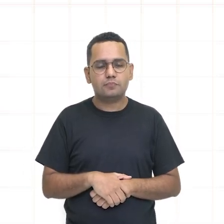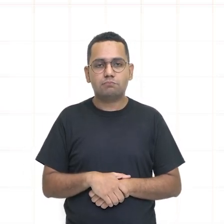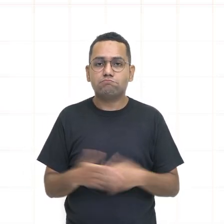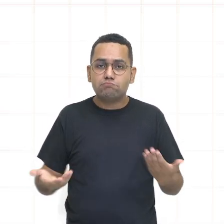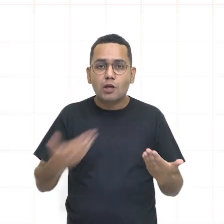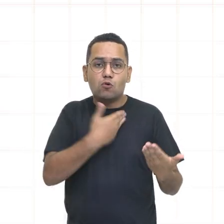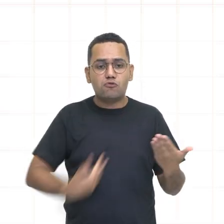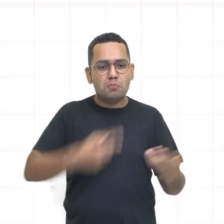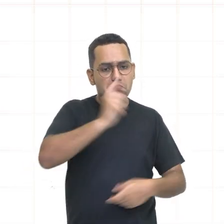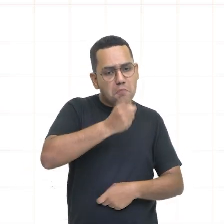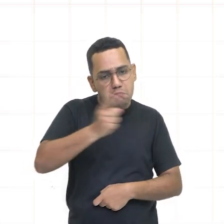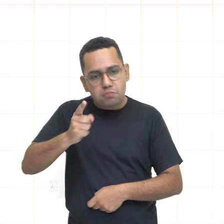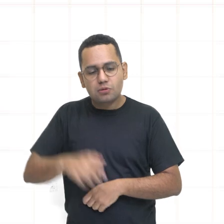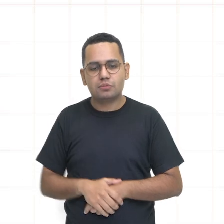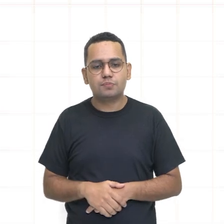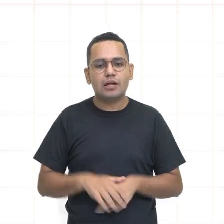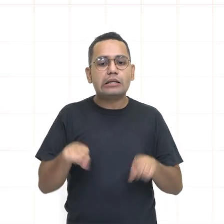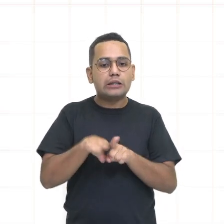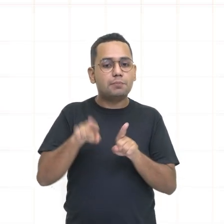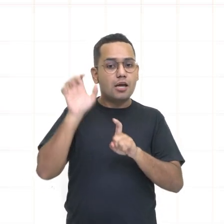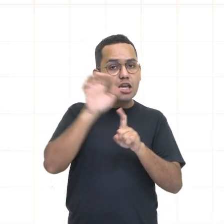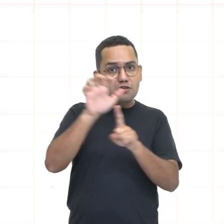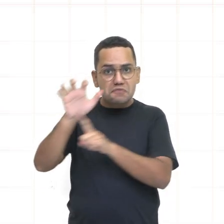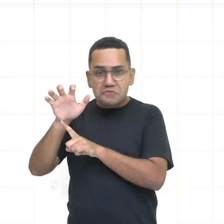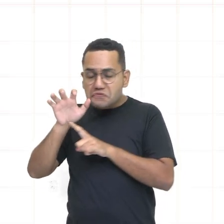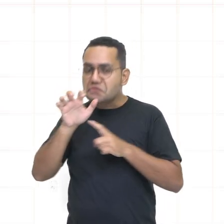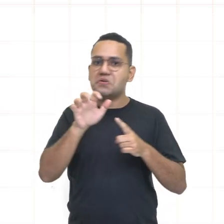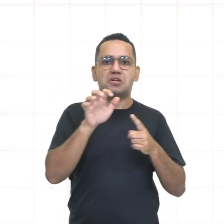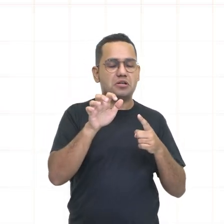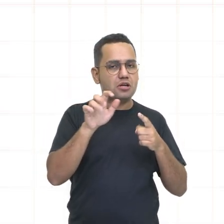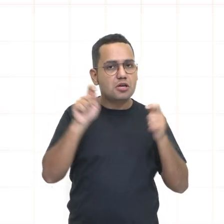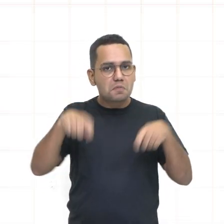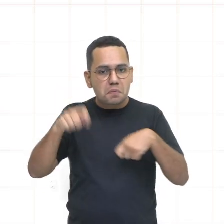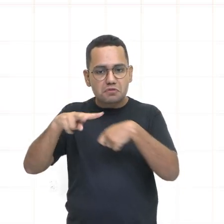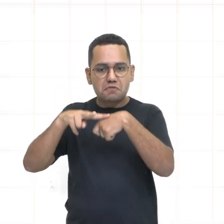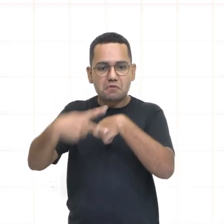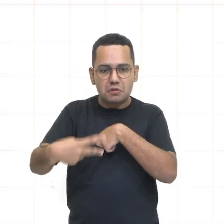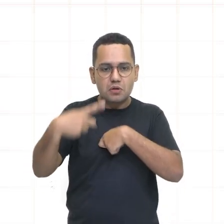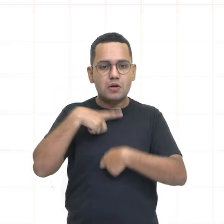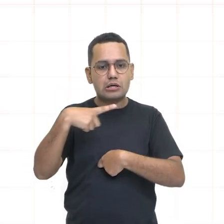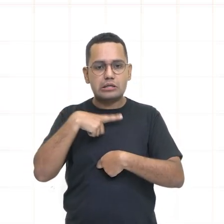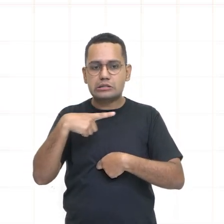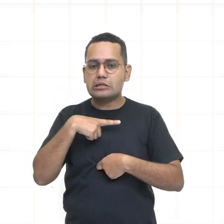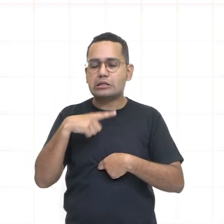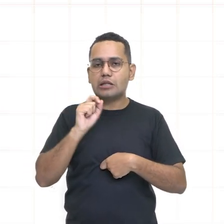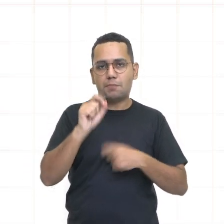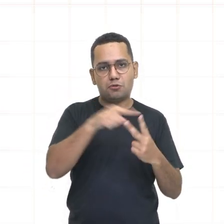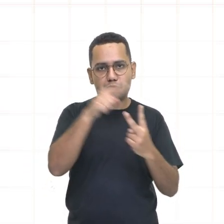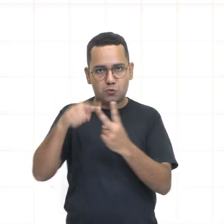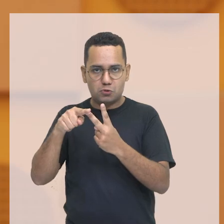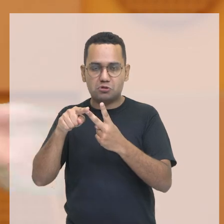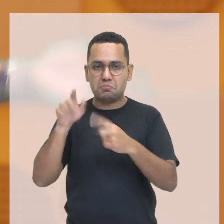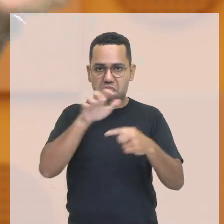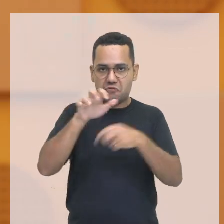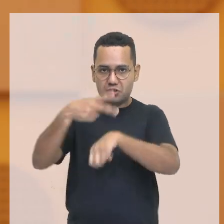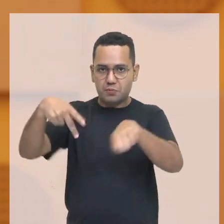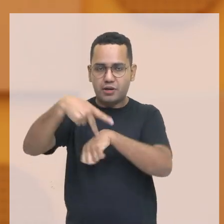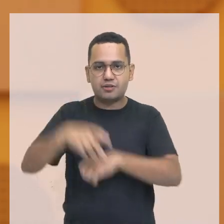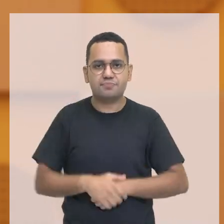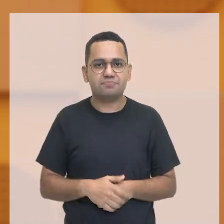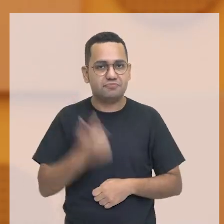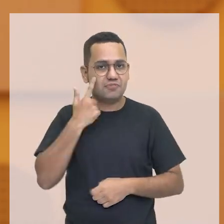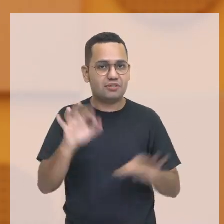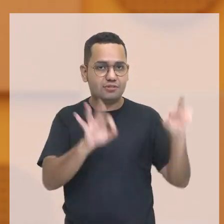os regimes totalitários, as influências e consequências desses regimes para os países. Vamos à